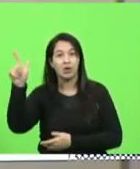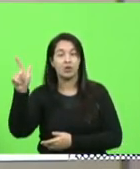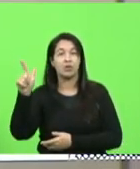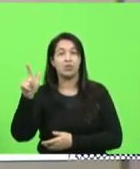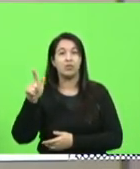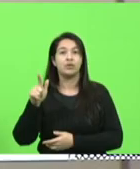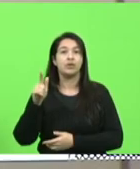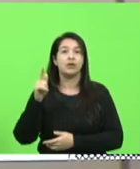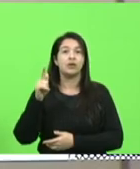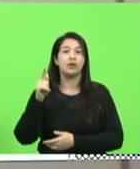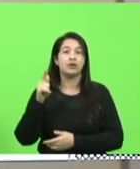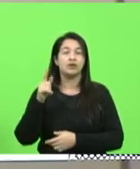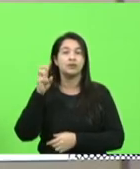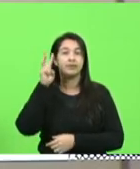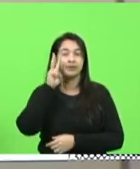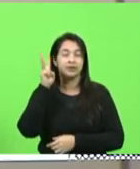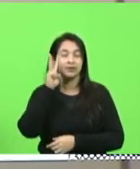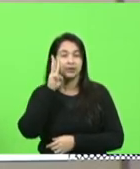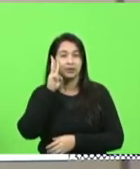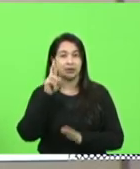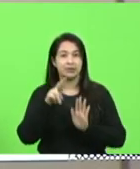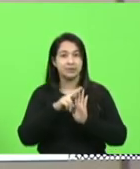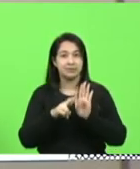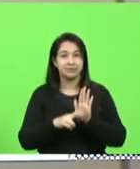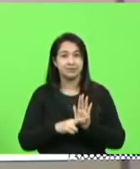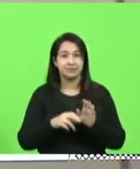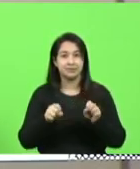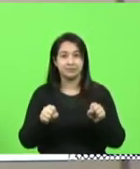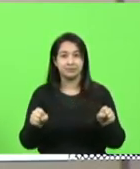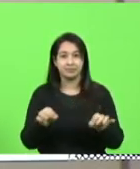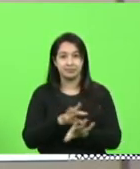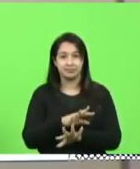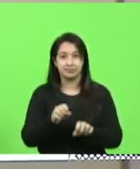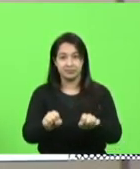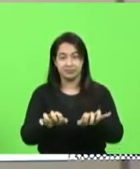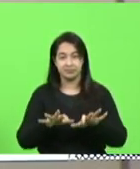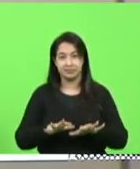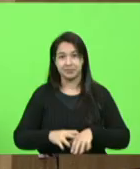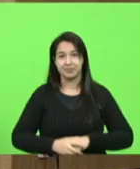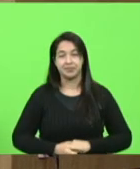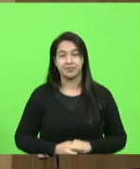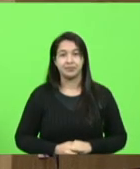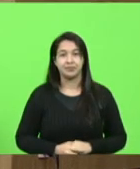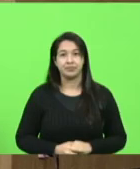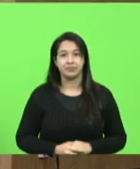ordinária para terça-feira no horário regimental. Está encerrada a sessão.